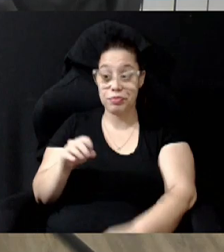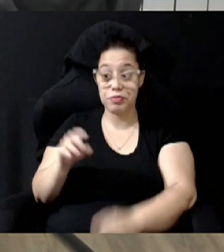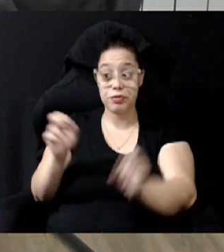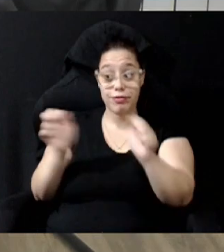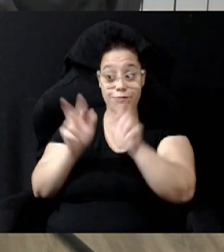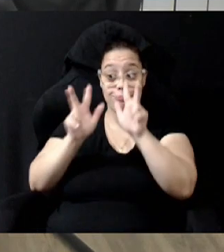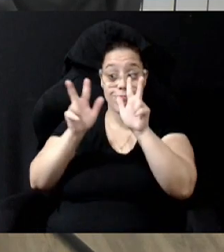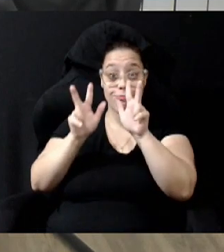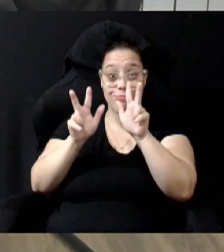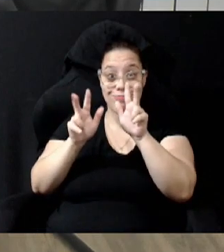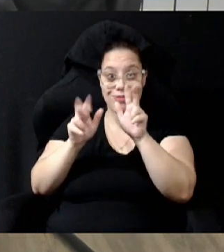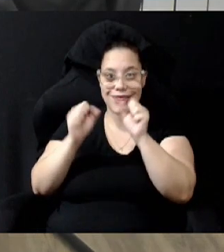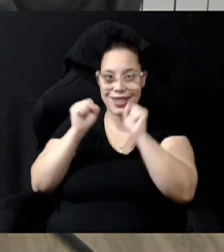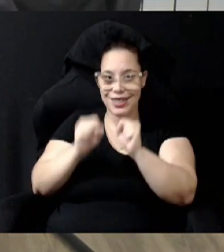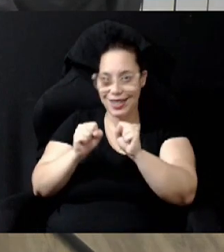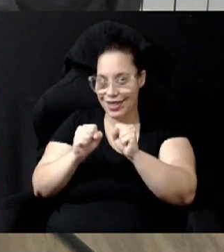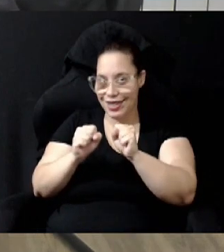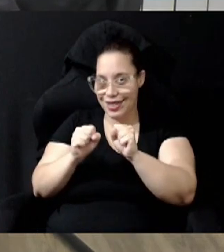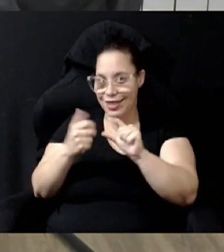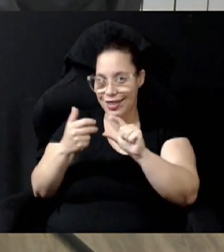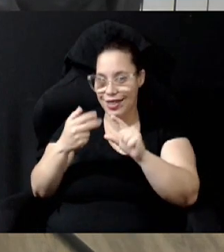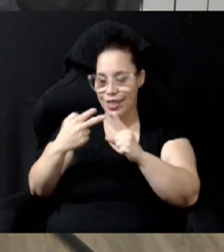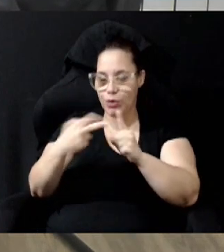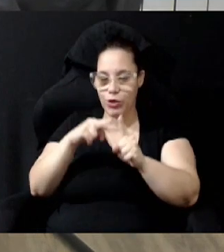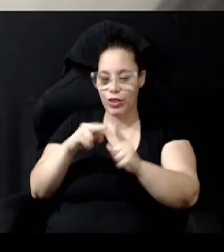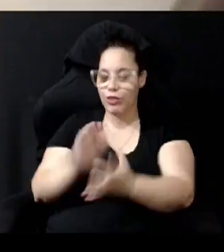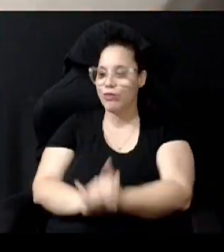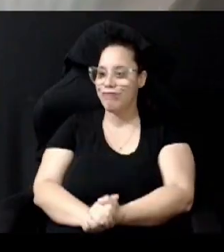poderes aqui no Ponto de Vista.